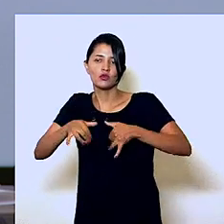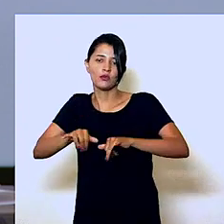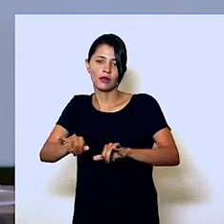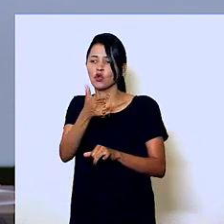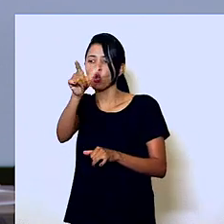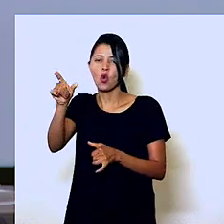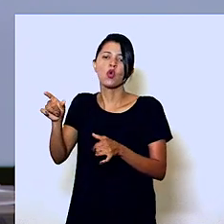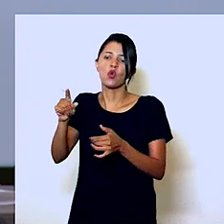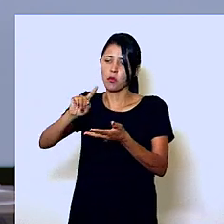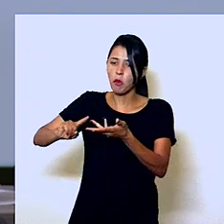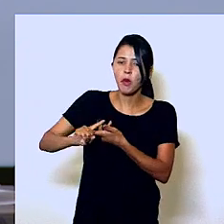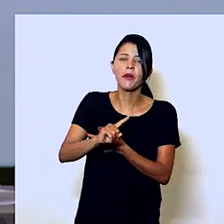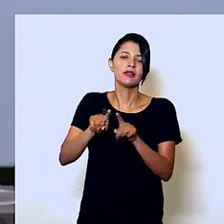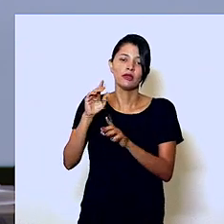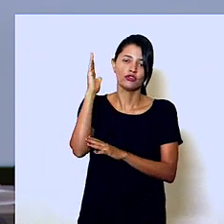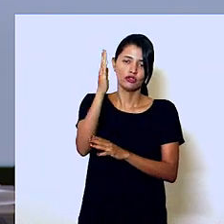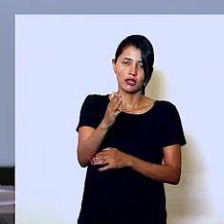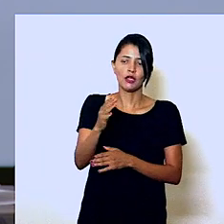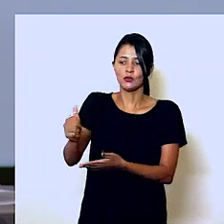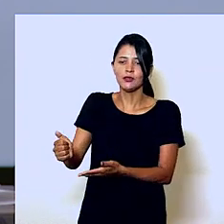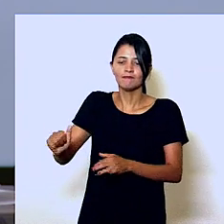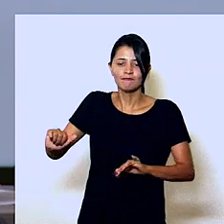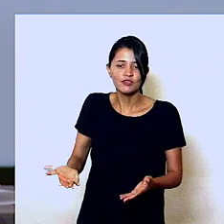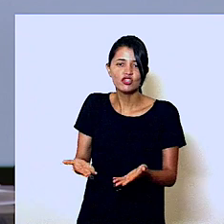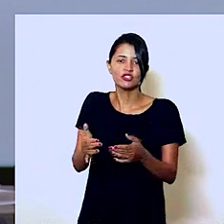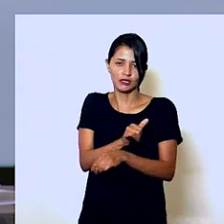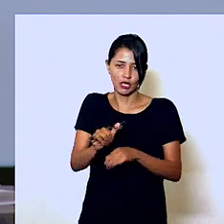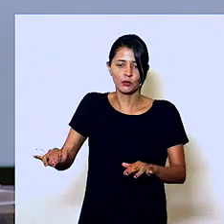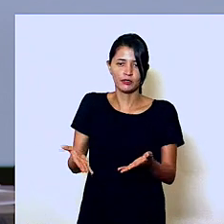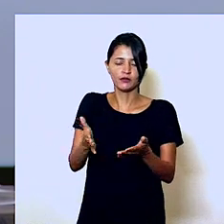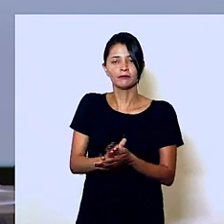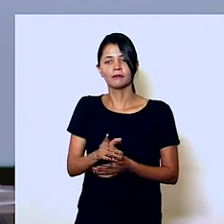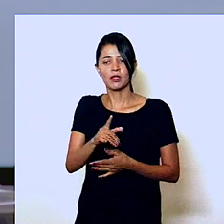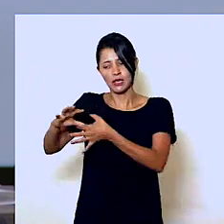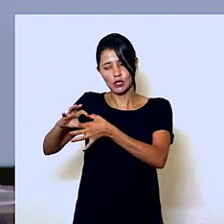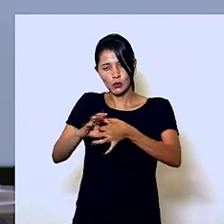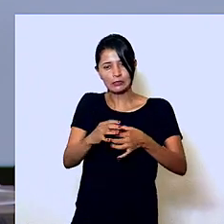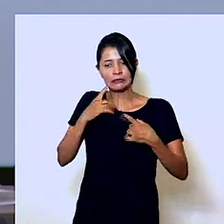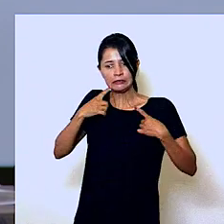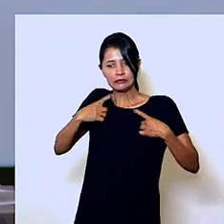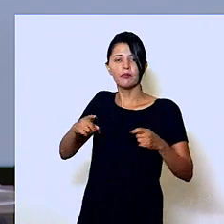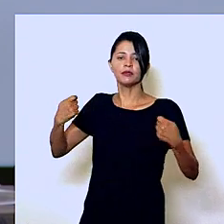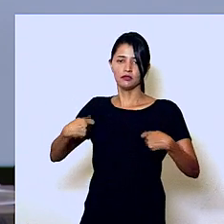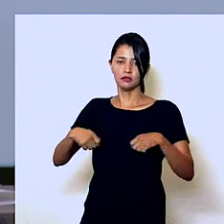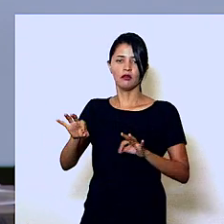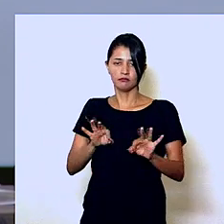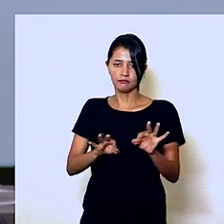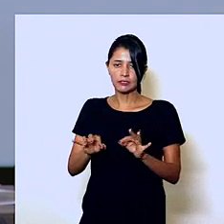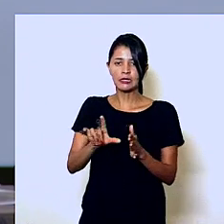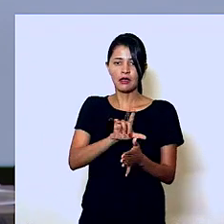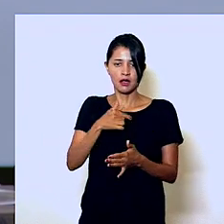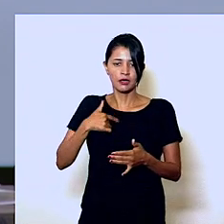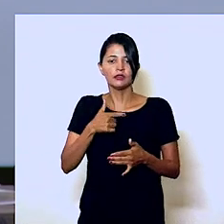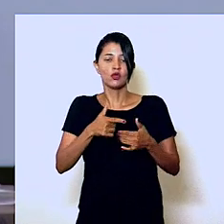de incentivo. Esse contexto desafiador exigia um maior planejamento dos esforços de abertura dos mercados para as